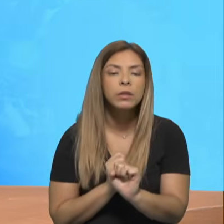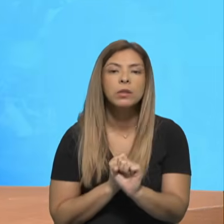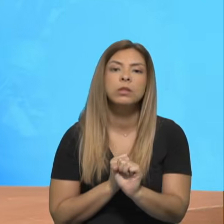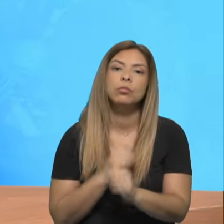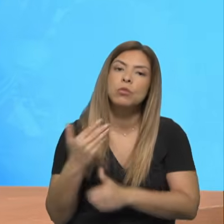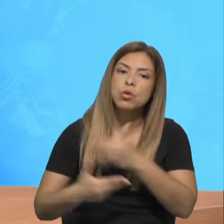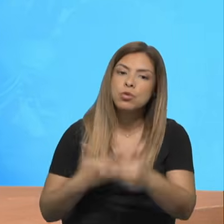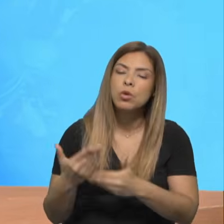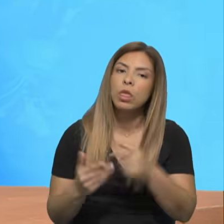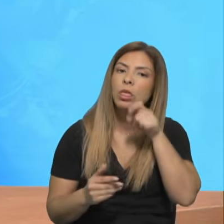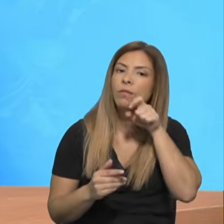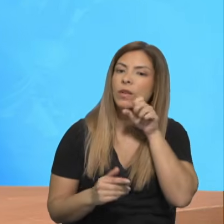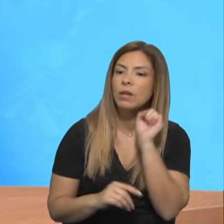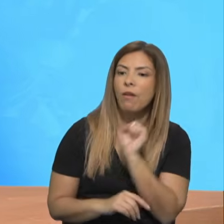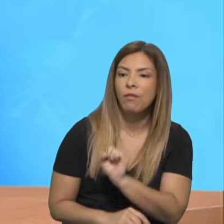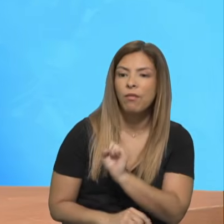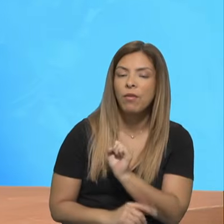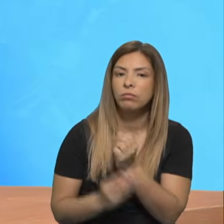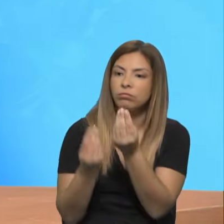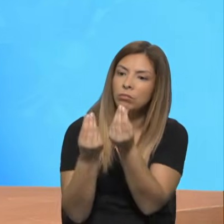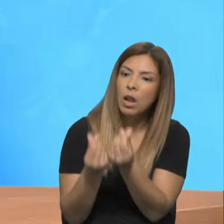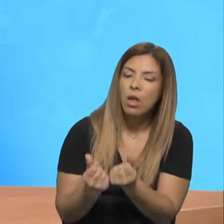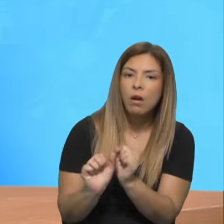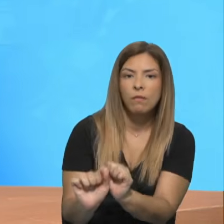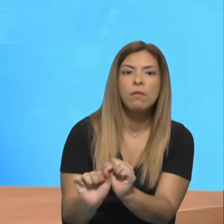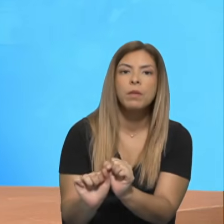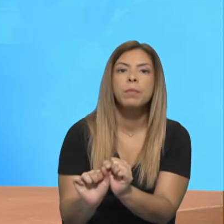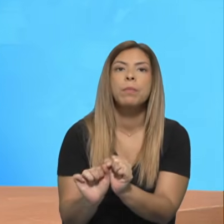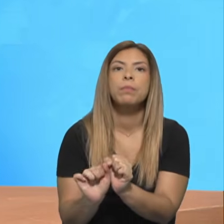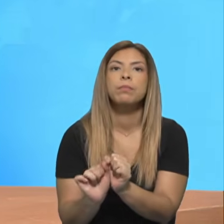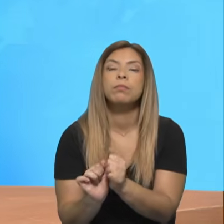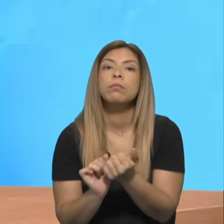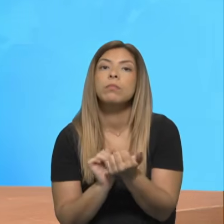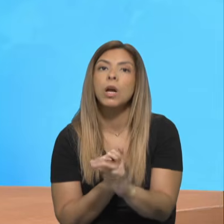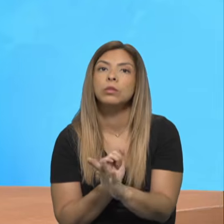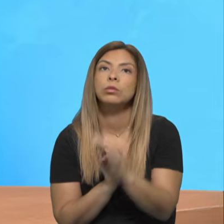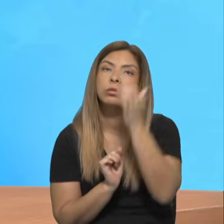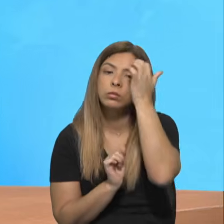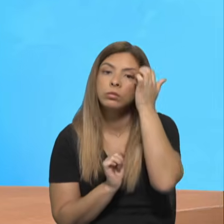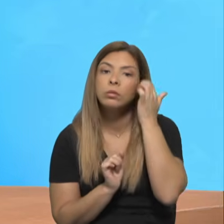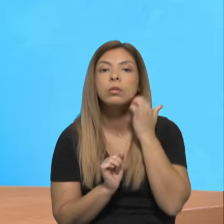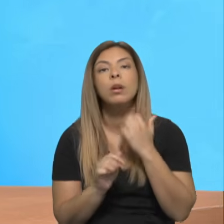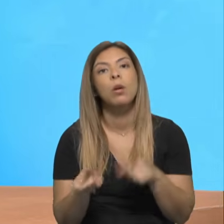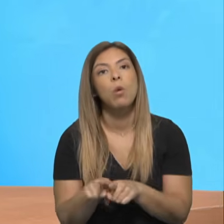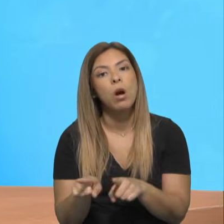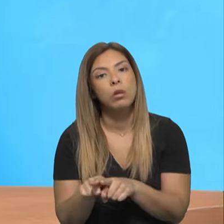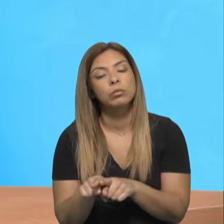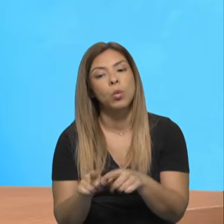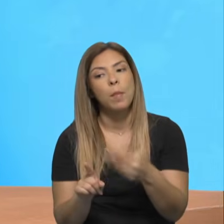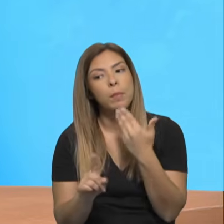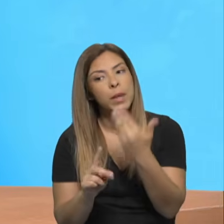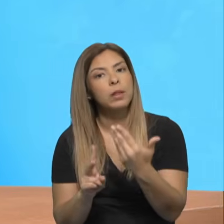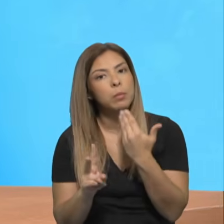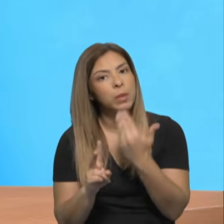da defesa dos direitos humanos, esse tipo de mensagem. Portanto, de facto, os apelos do Papa